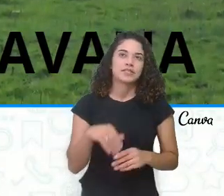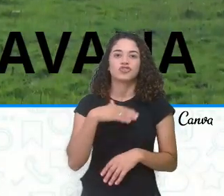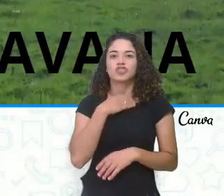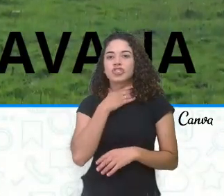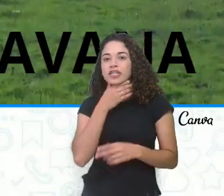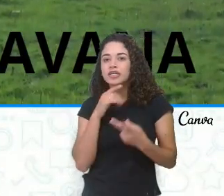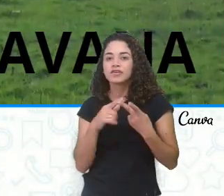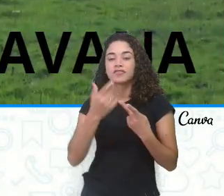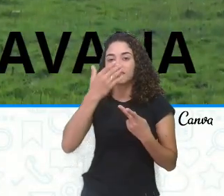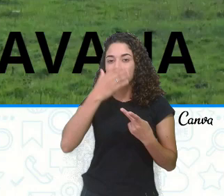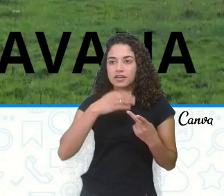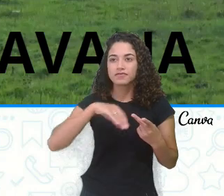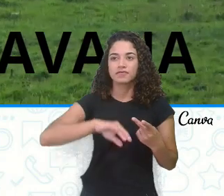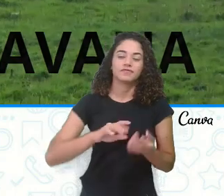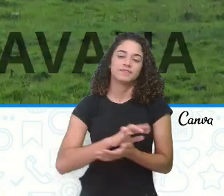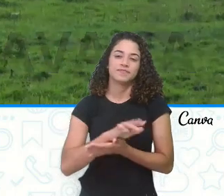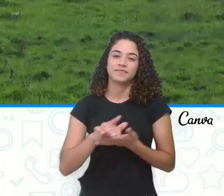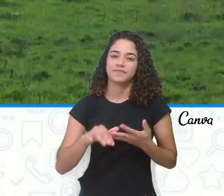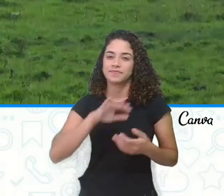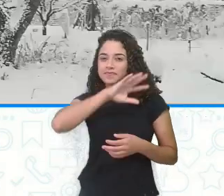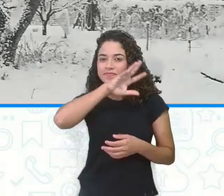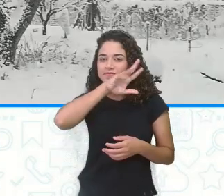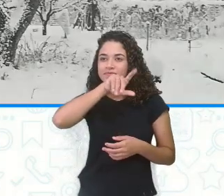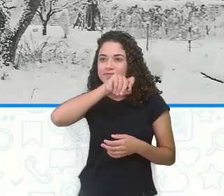elefantes, né, e outros animais.